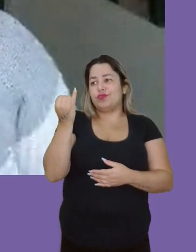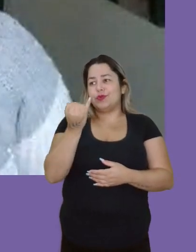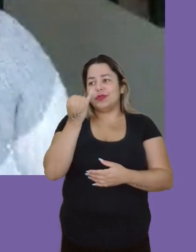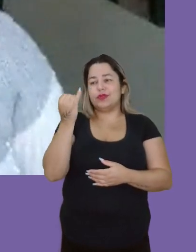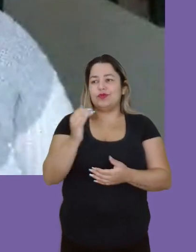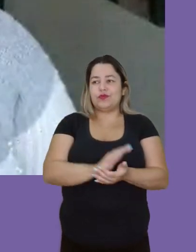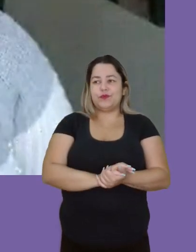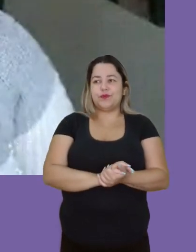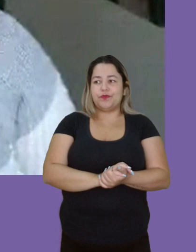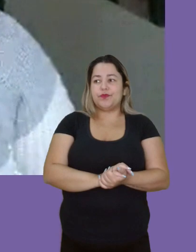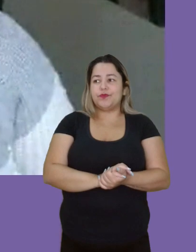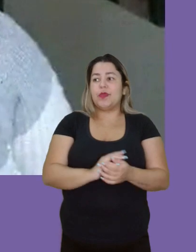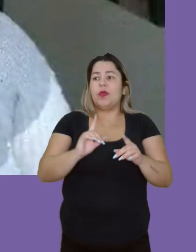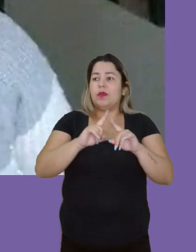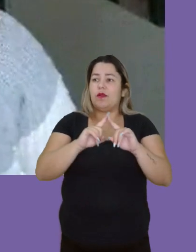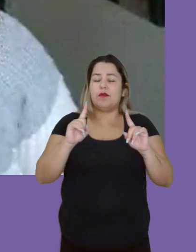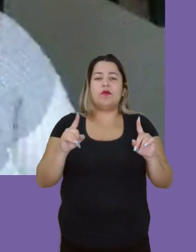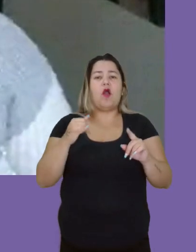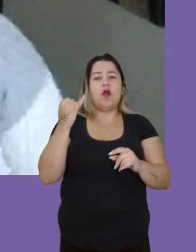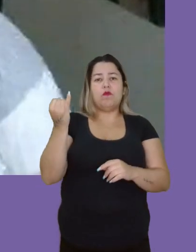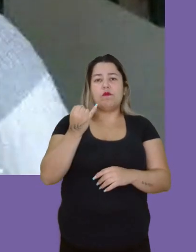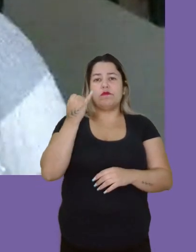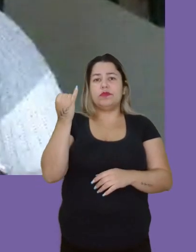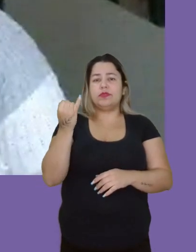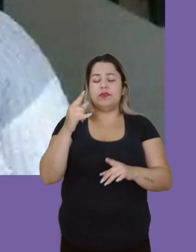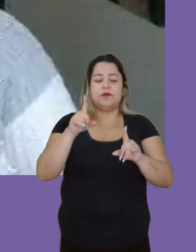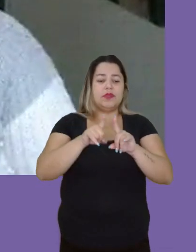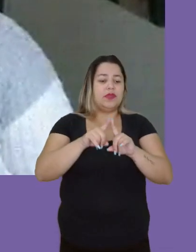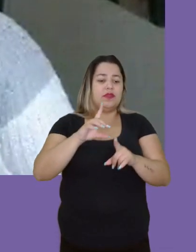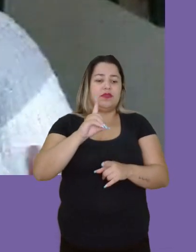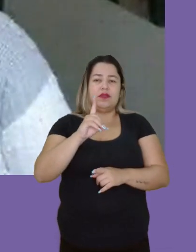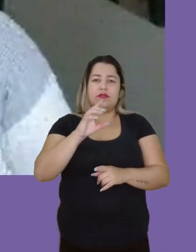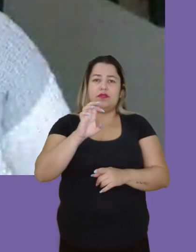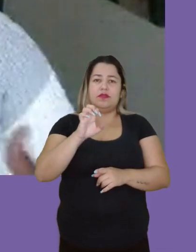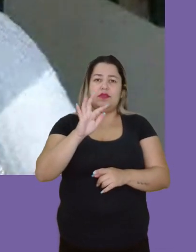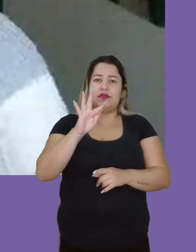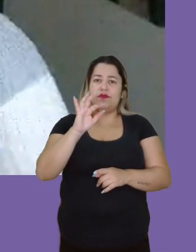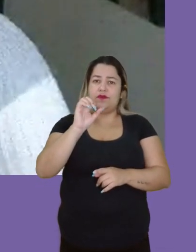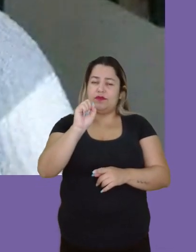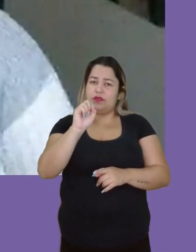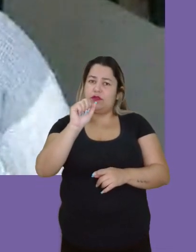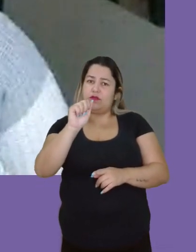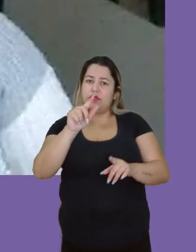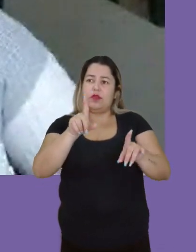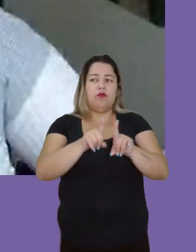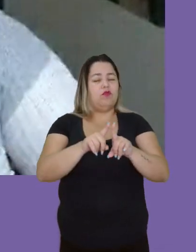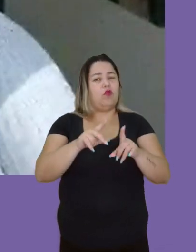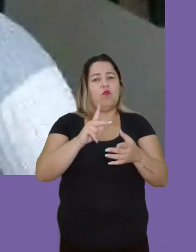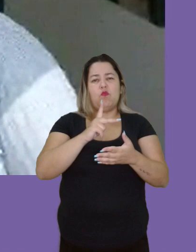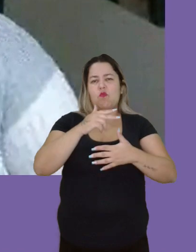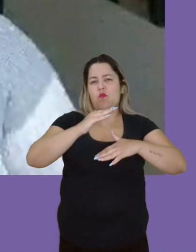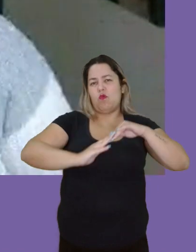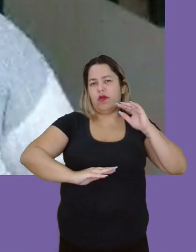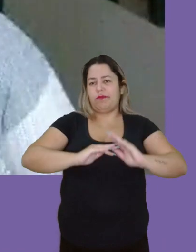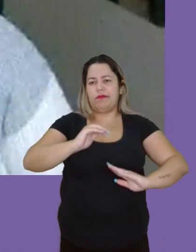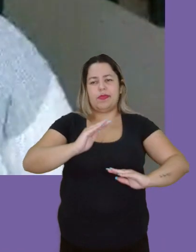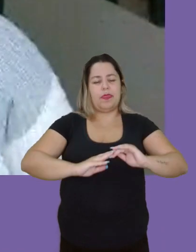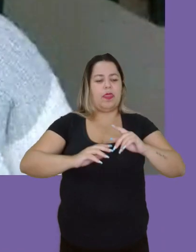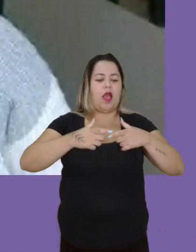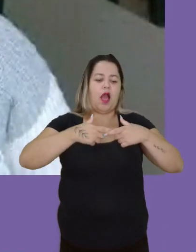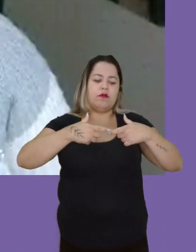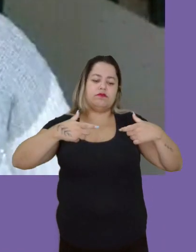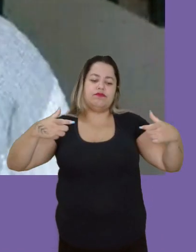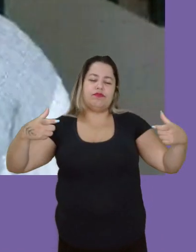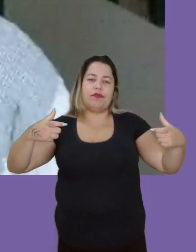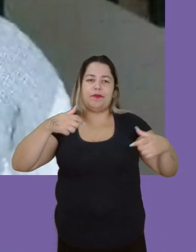assim, né, elas compreendiam a importância, foram fazer a defesa, então isso mostra o quanto que é importante de qualquer forma a ampliação da presença